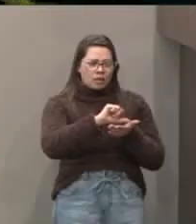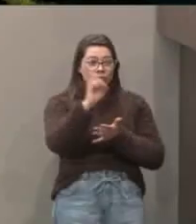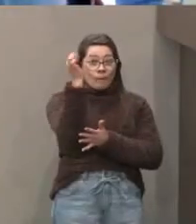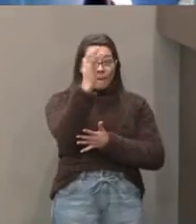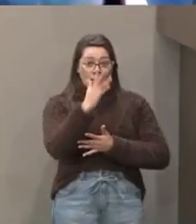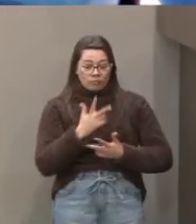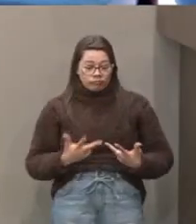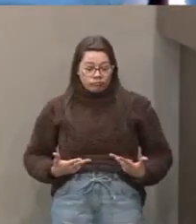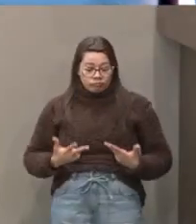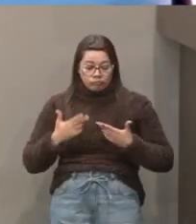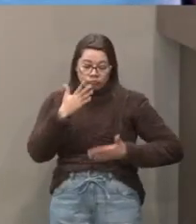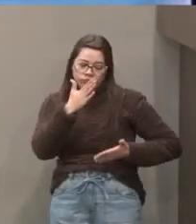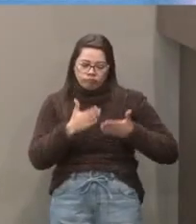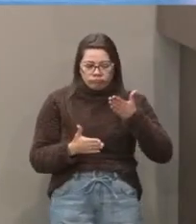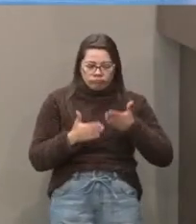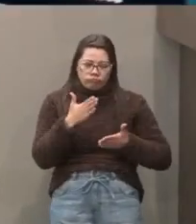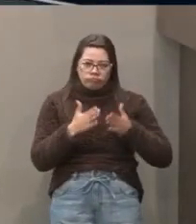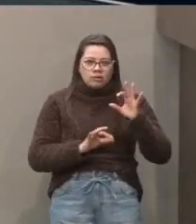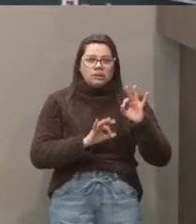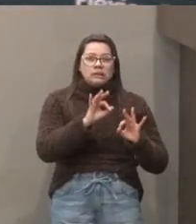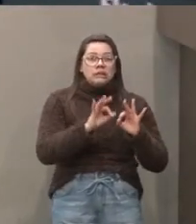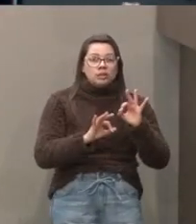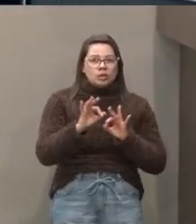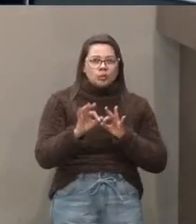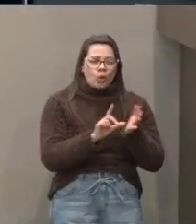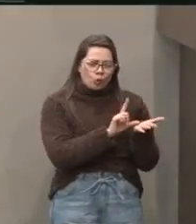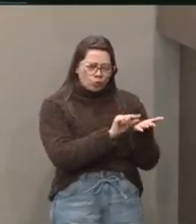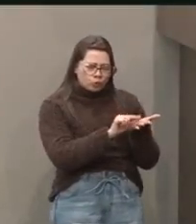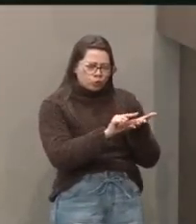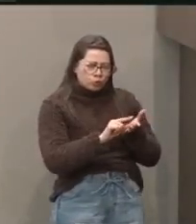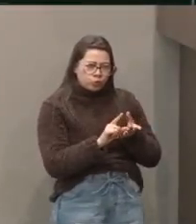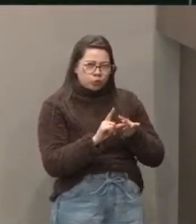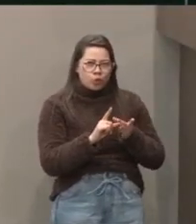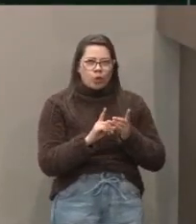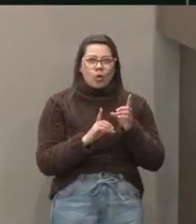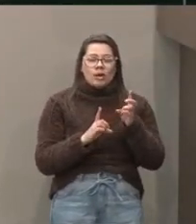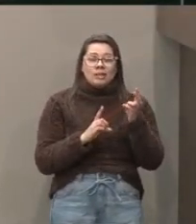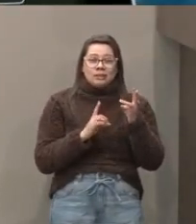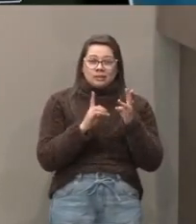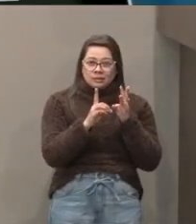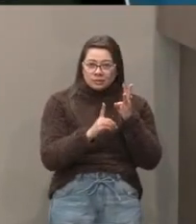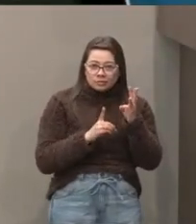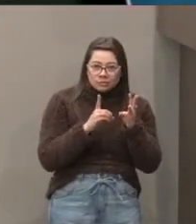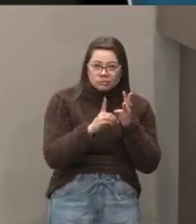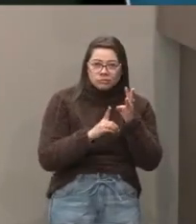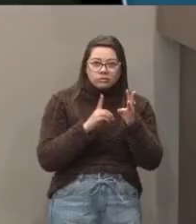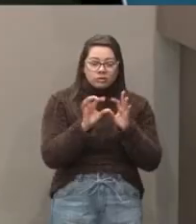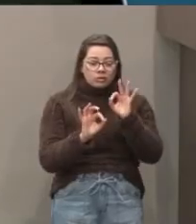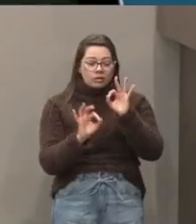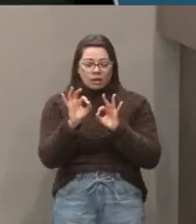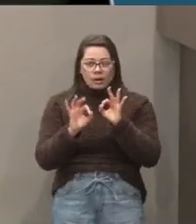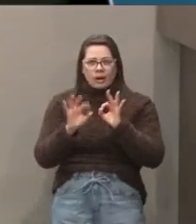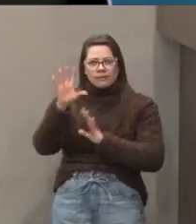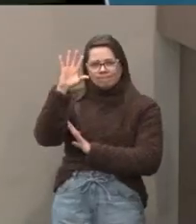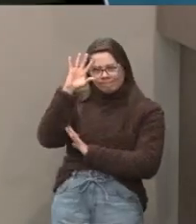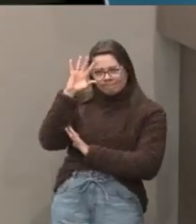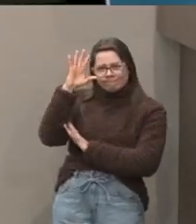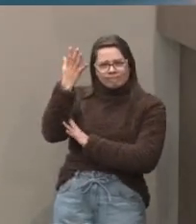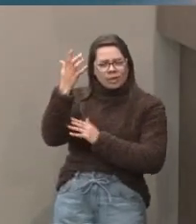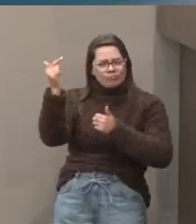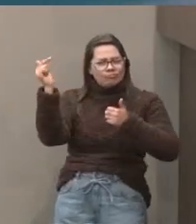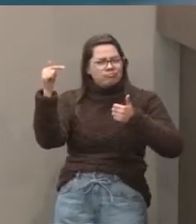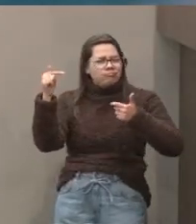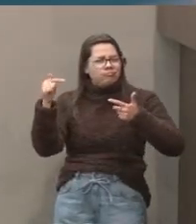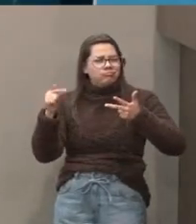com cirurgia robótica e planejamento digital 3D. A precisão é milimétrica e as soluções são